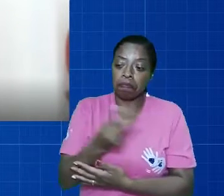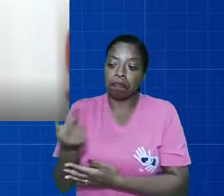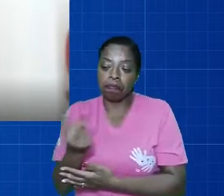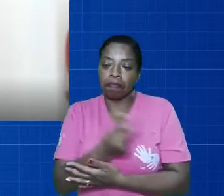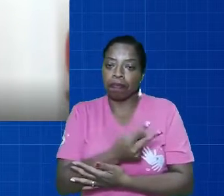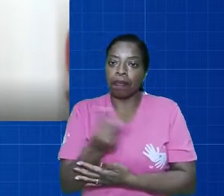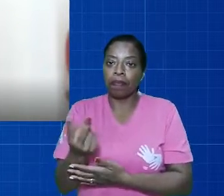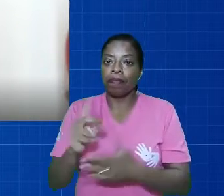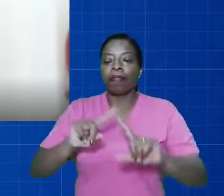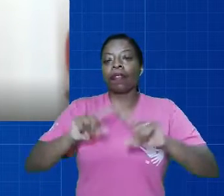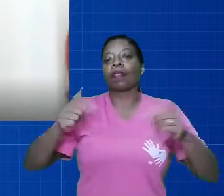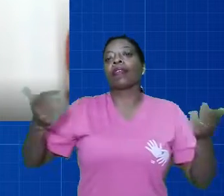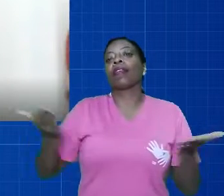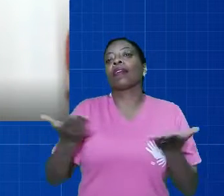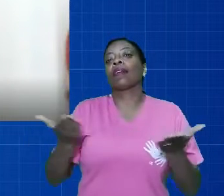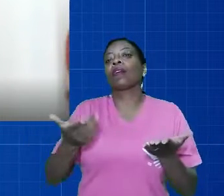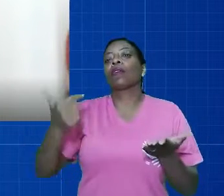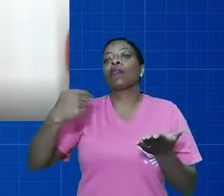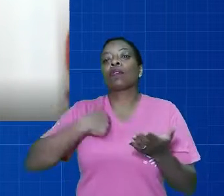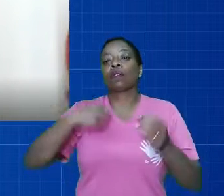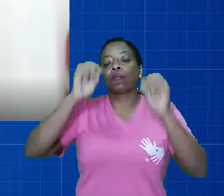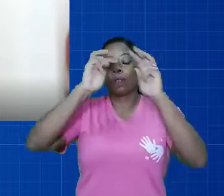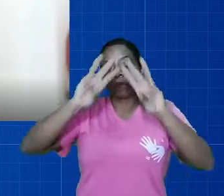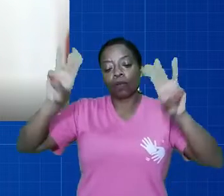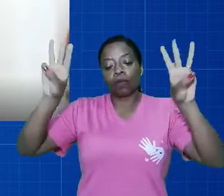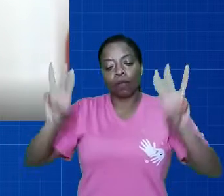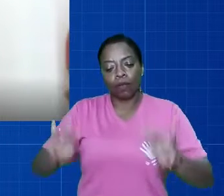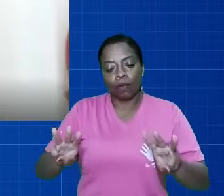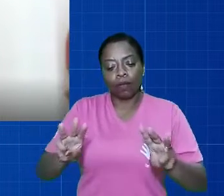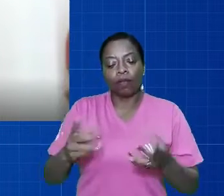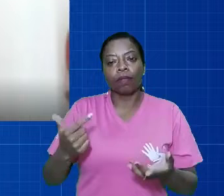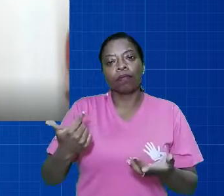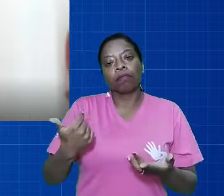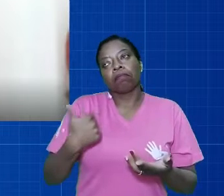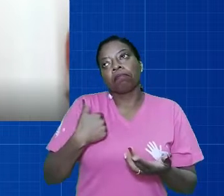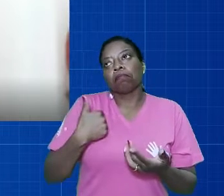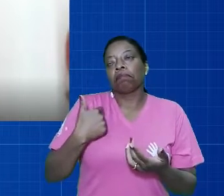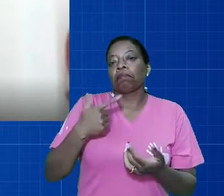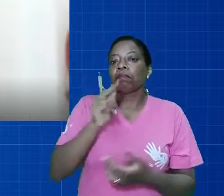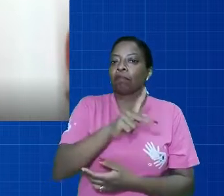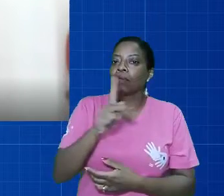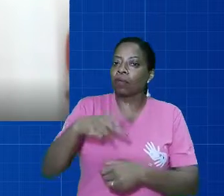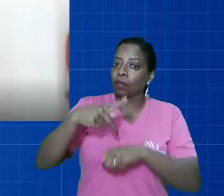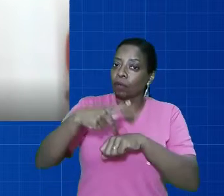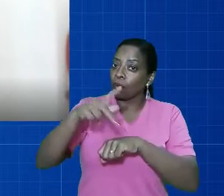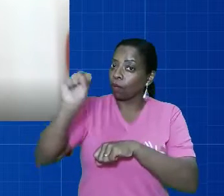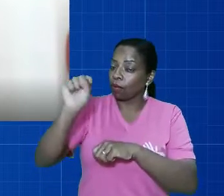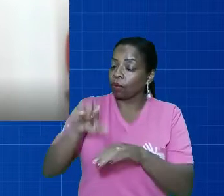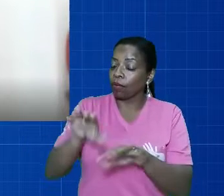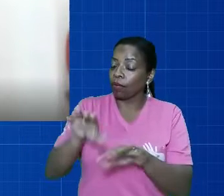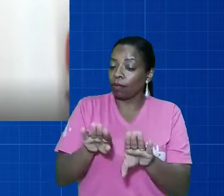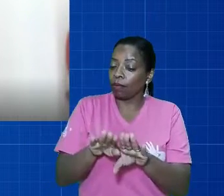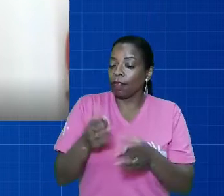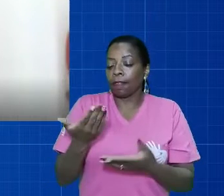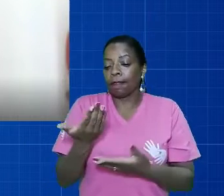se tornaram, agora que eu estou na universidade e professor de pós-graduação,